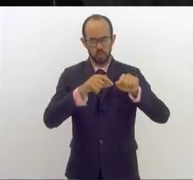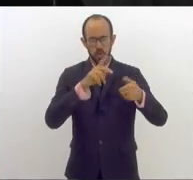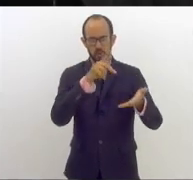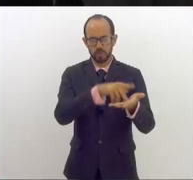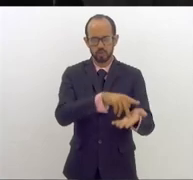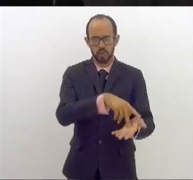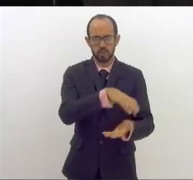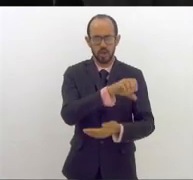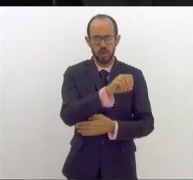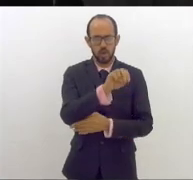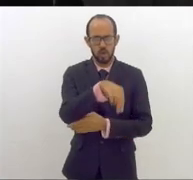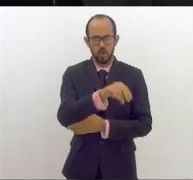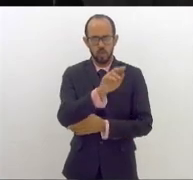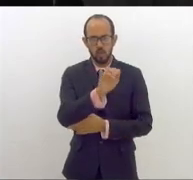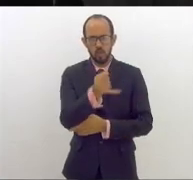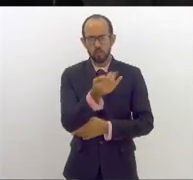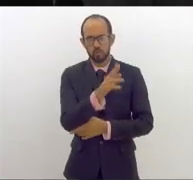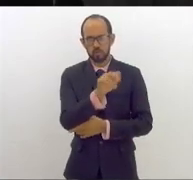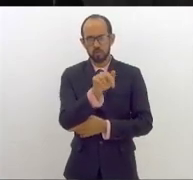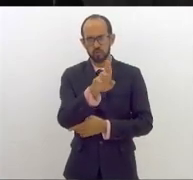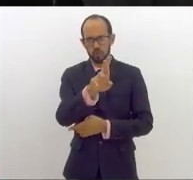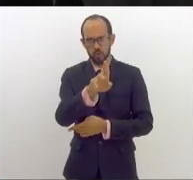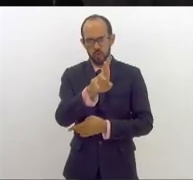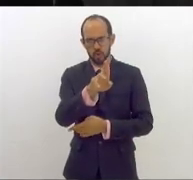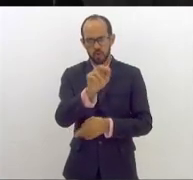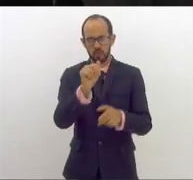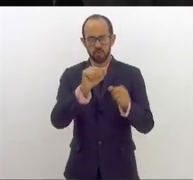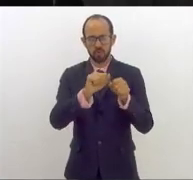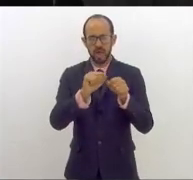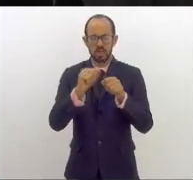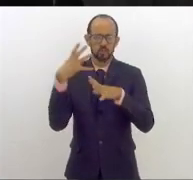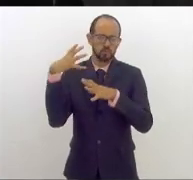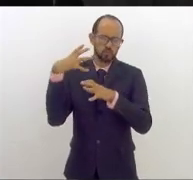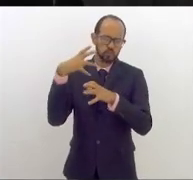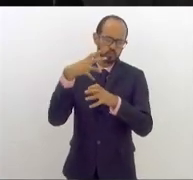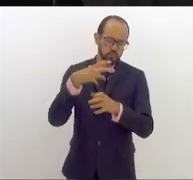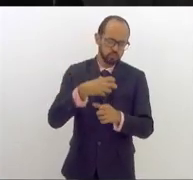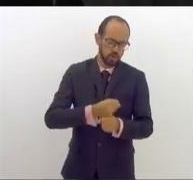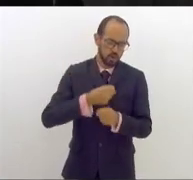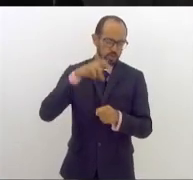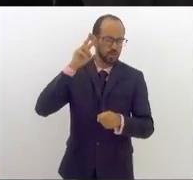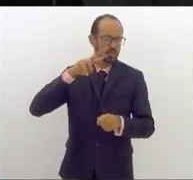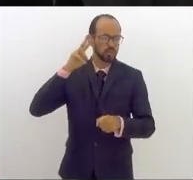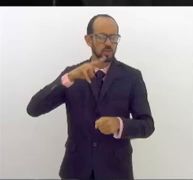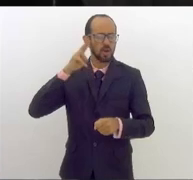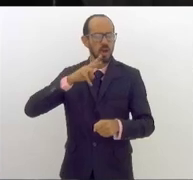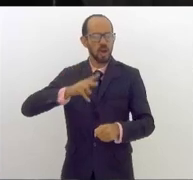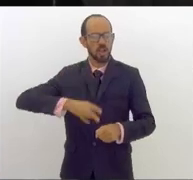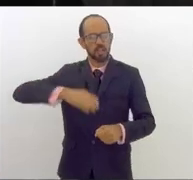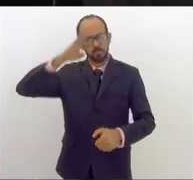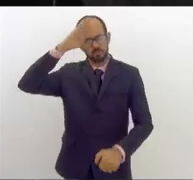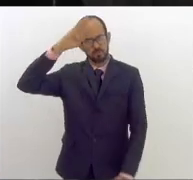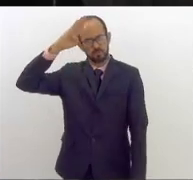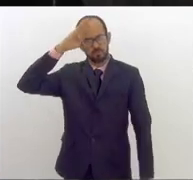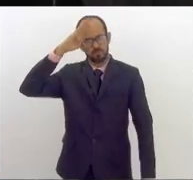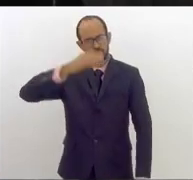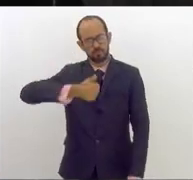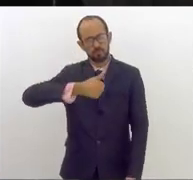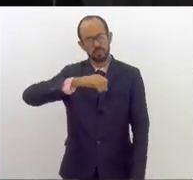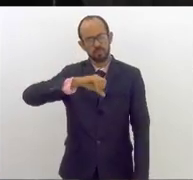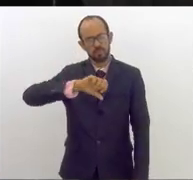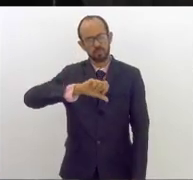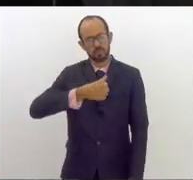com jur né que faz o levantamento histórico esse artigo sobre sobre a ditadura implantar de 64